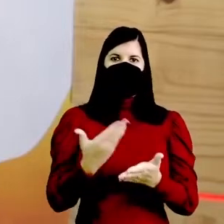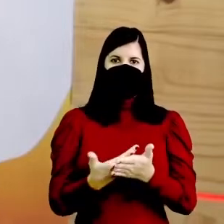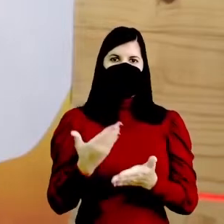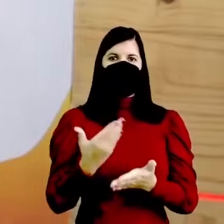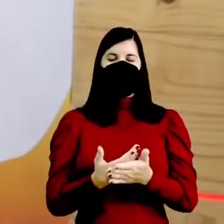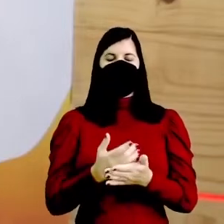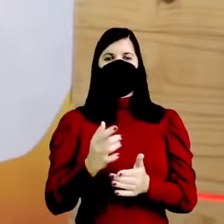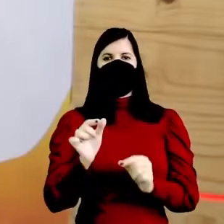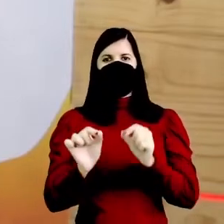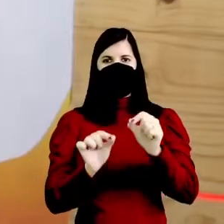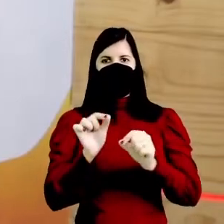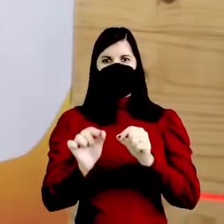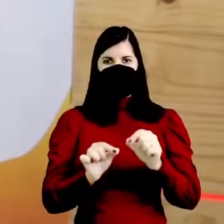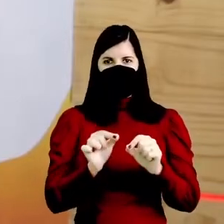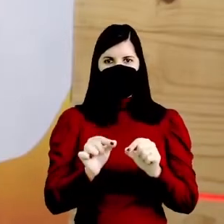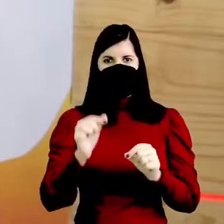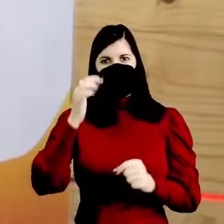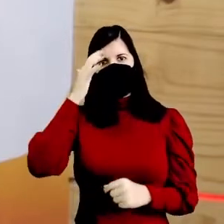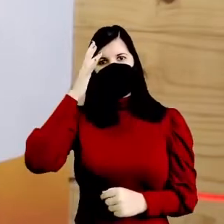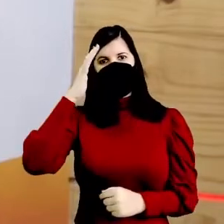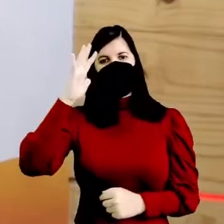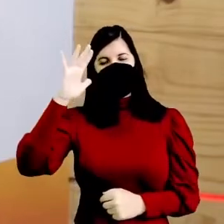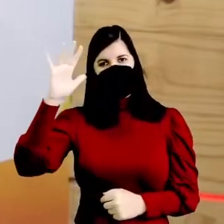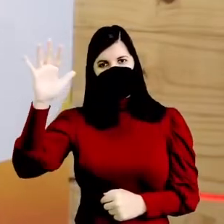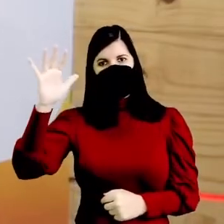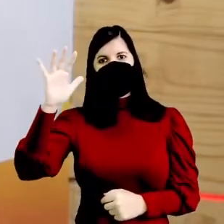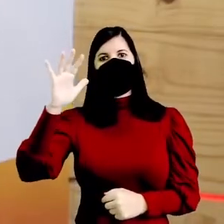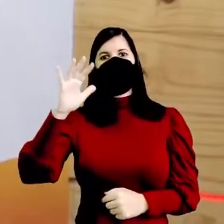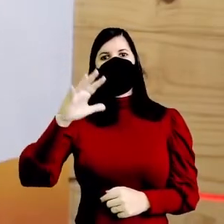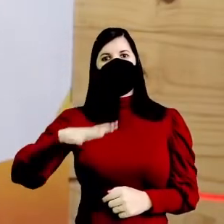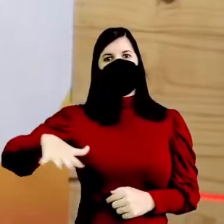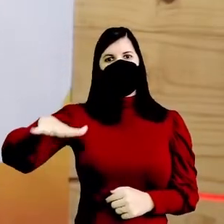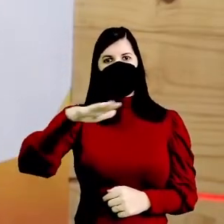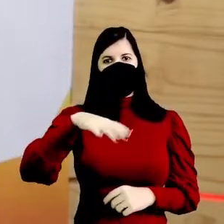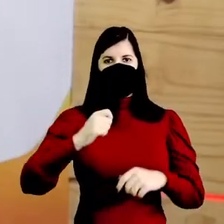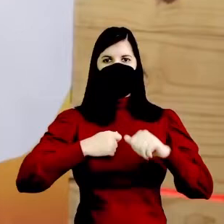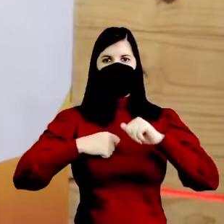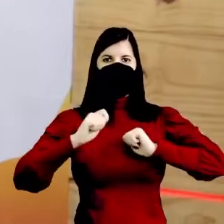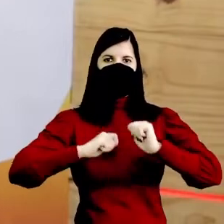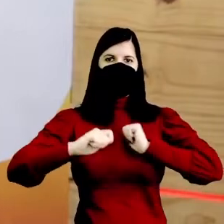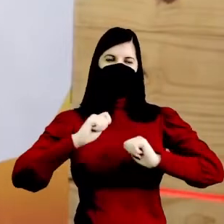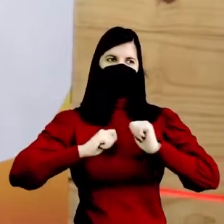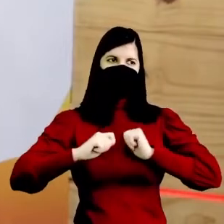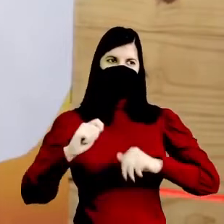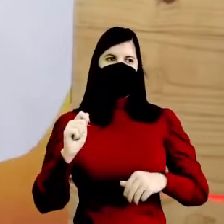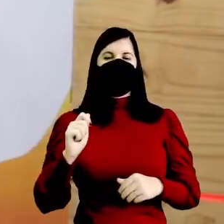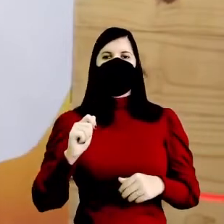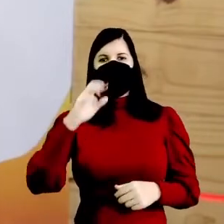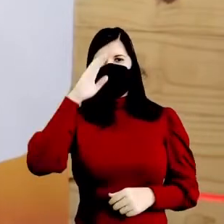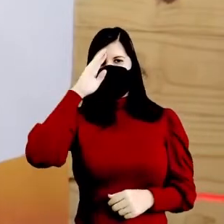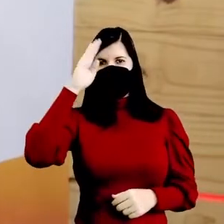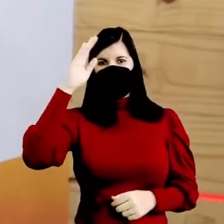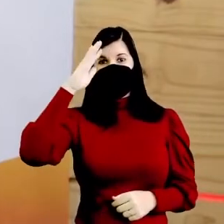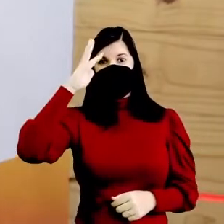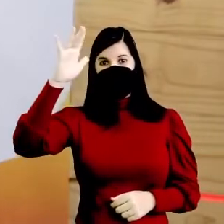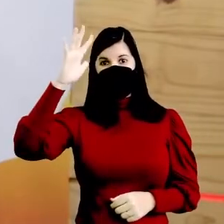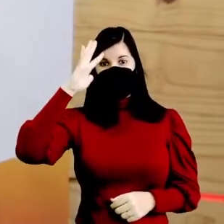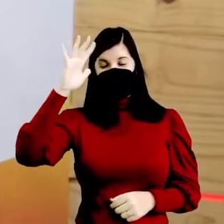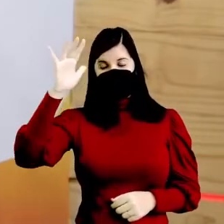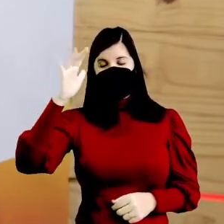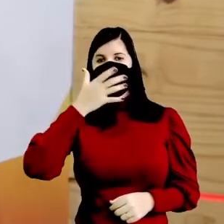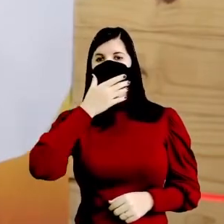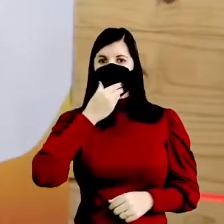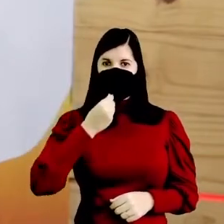foi justamente sobre os teóricos da teoria geral da administração. São os principais teóricos que